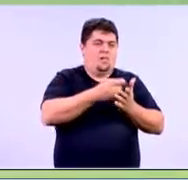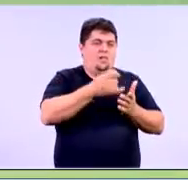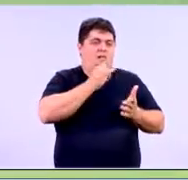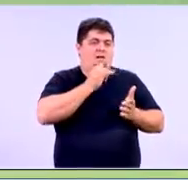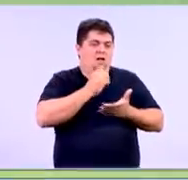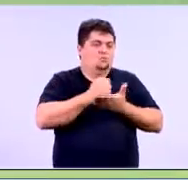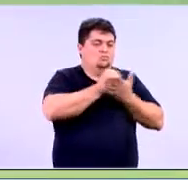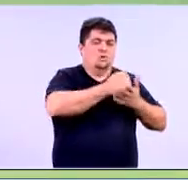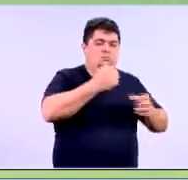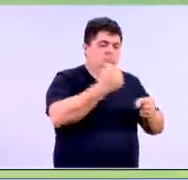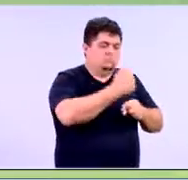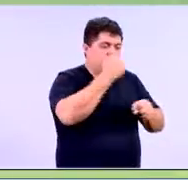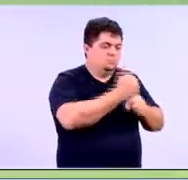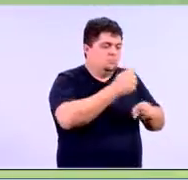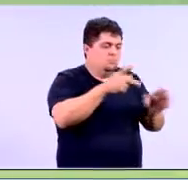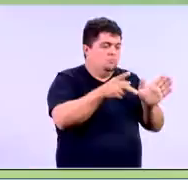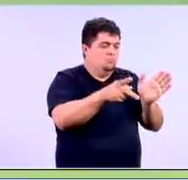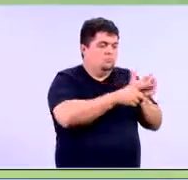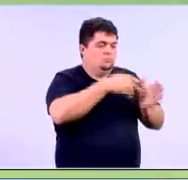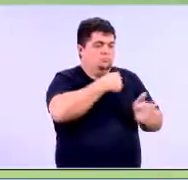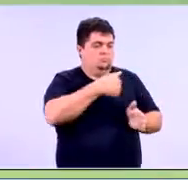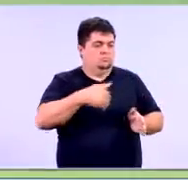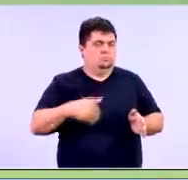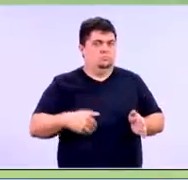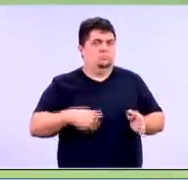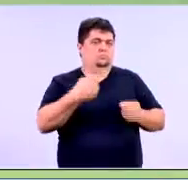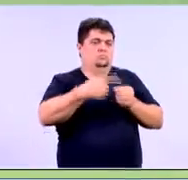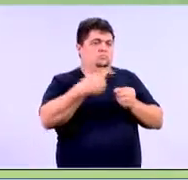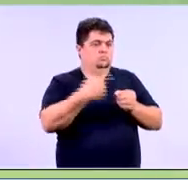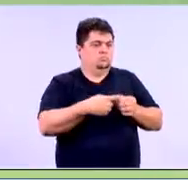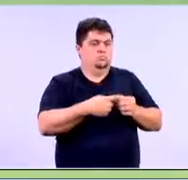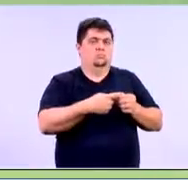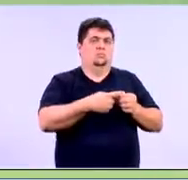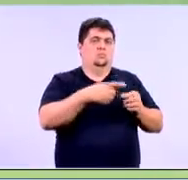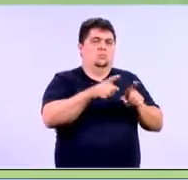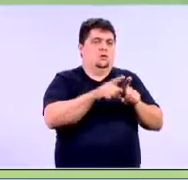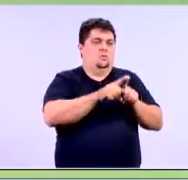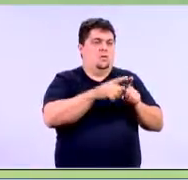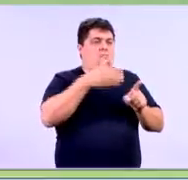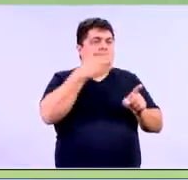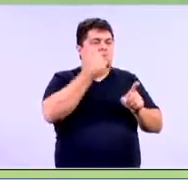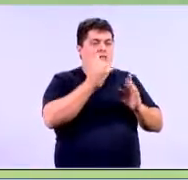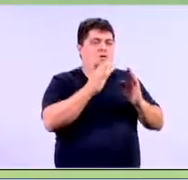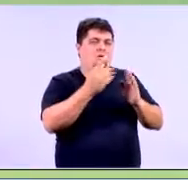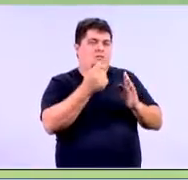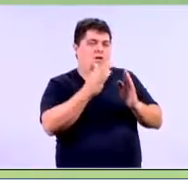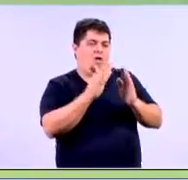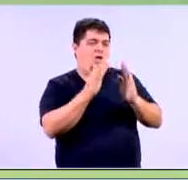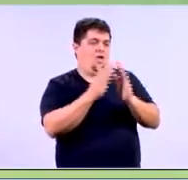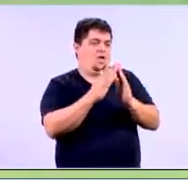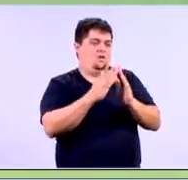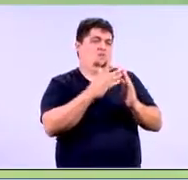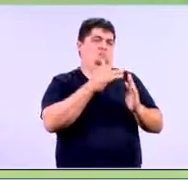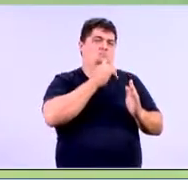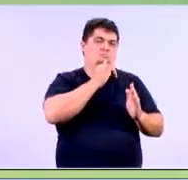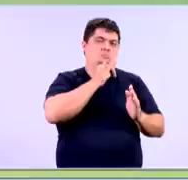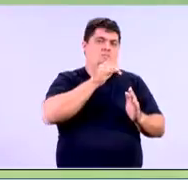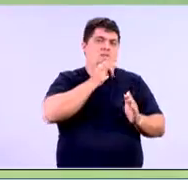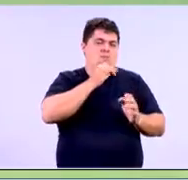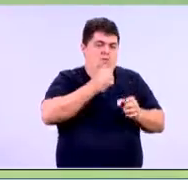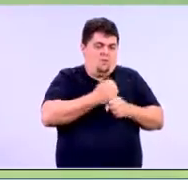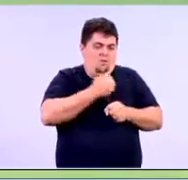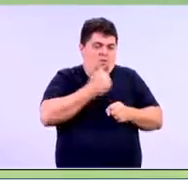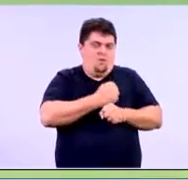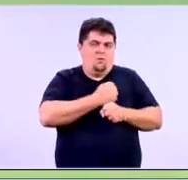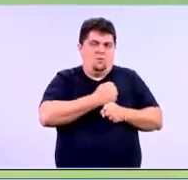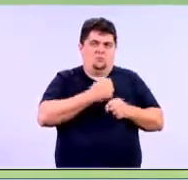obras públicas de que decorra valorização imobiliária. Ou seja, houve uma obra, se houve uma obra